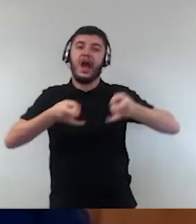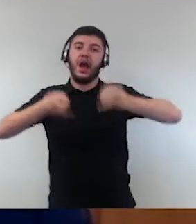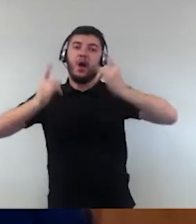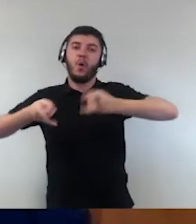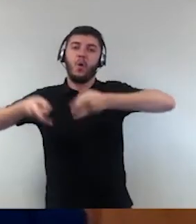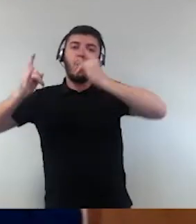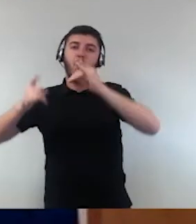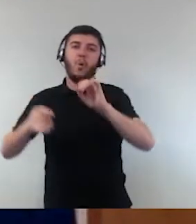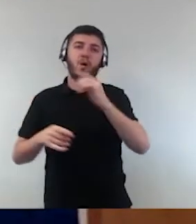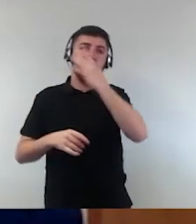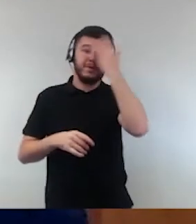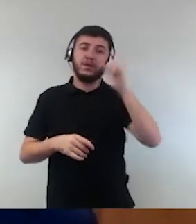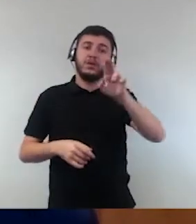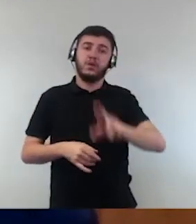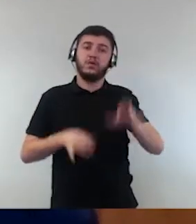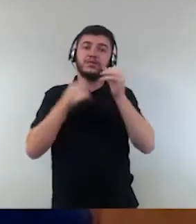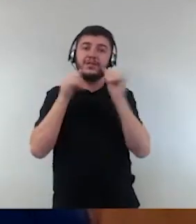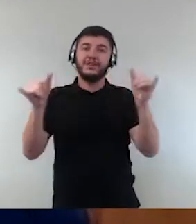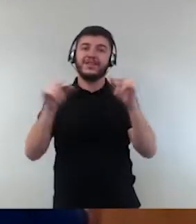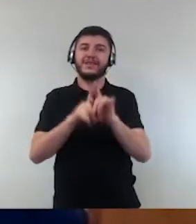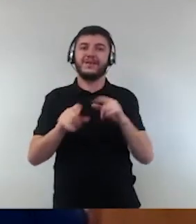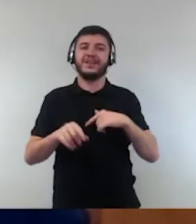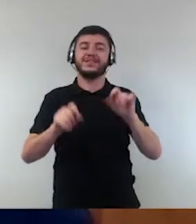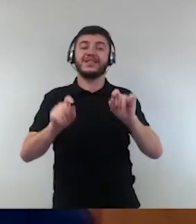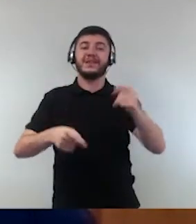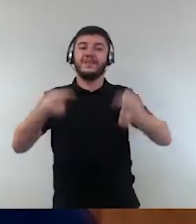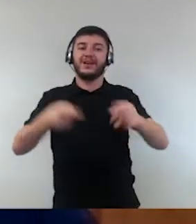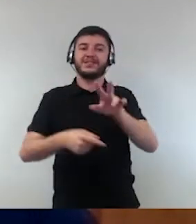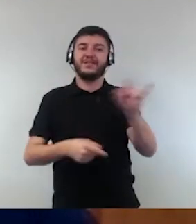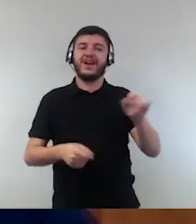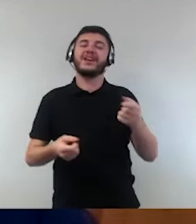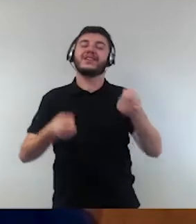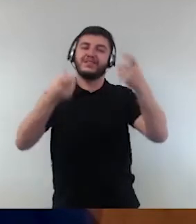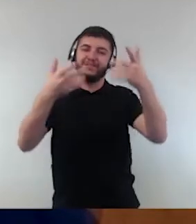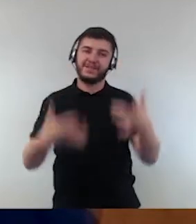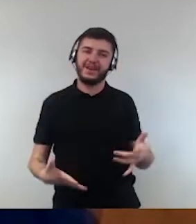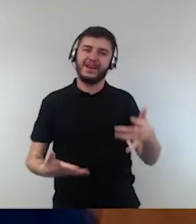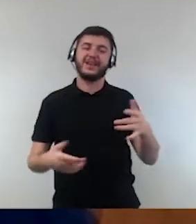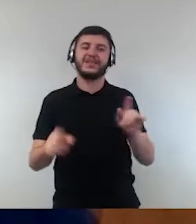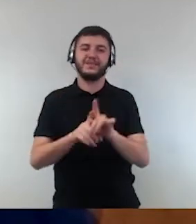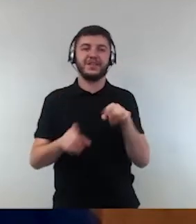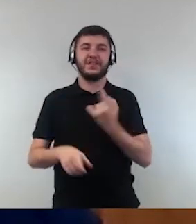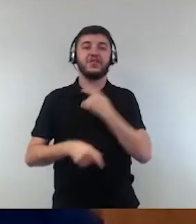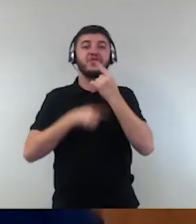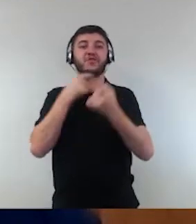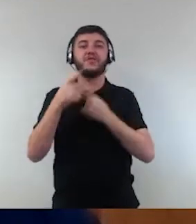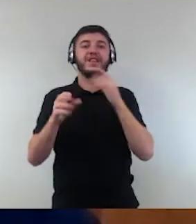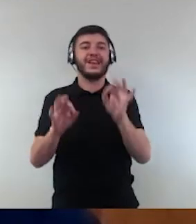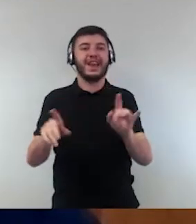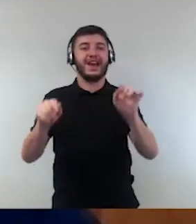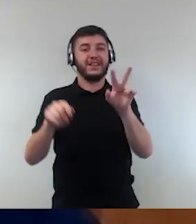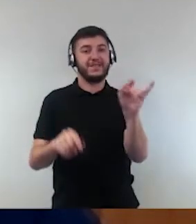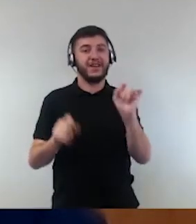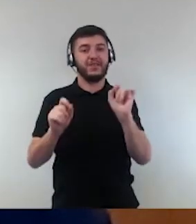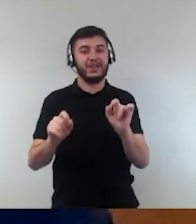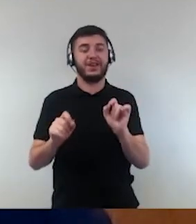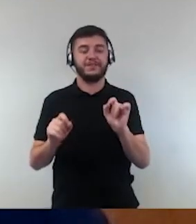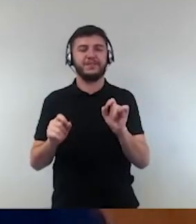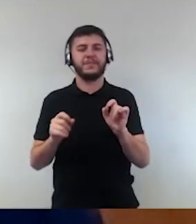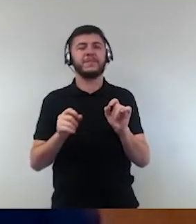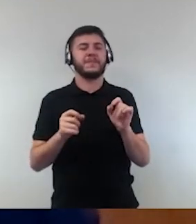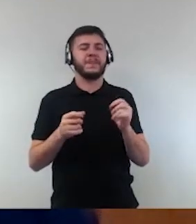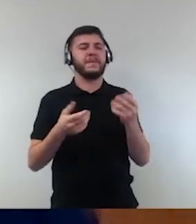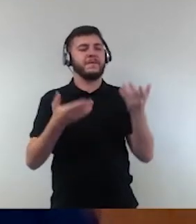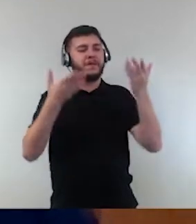vai tratar justamente de todas essas situações. Nós teremos aqui, sem dúvida nenhuma, a oportunidade de escutá-los e de entender um